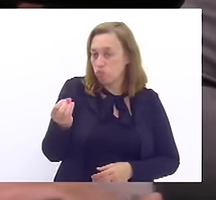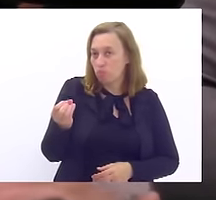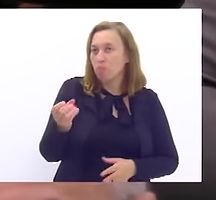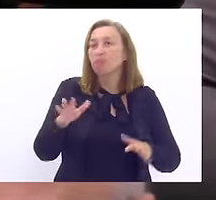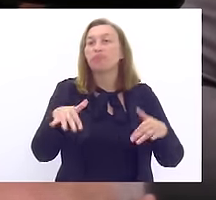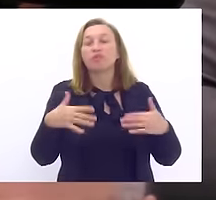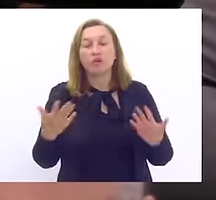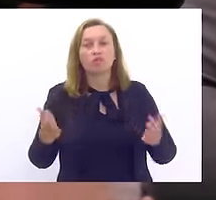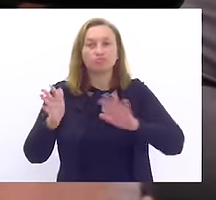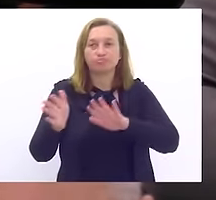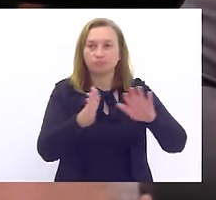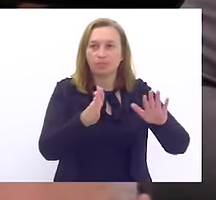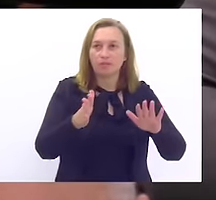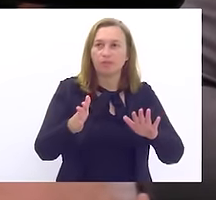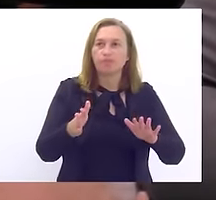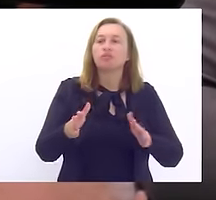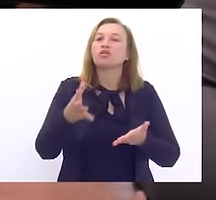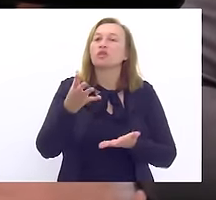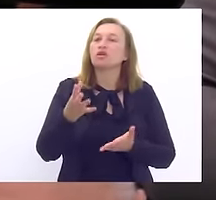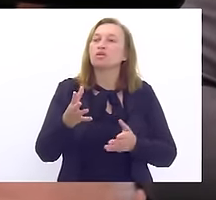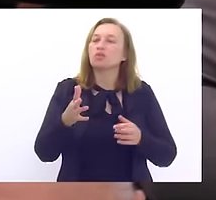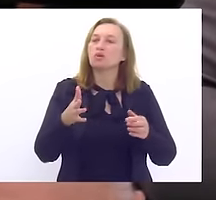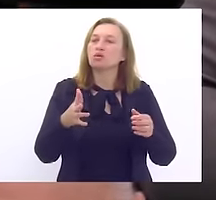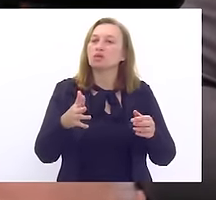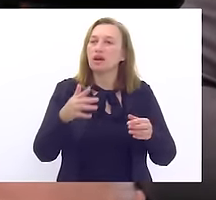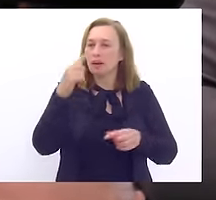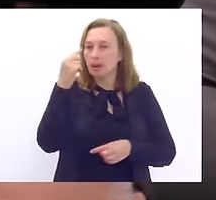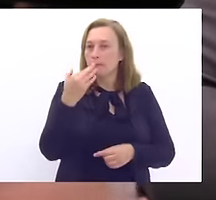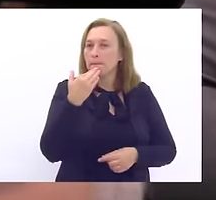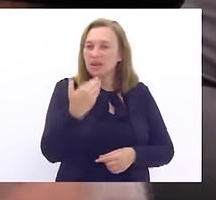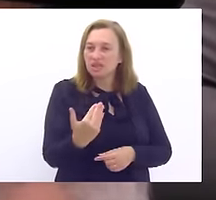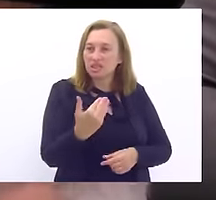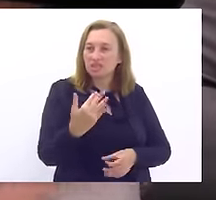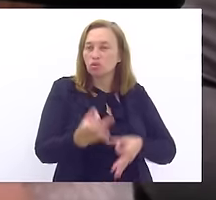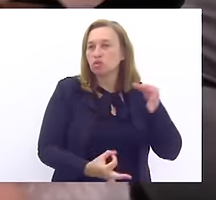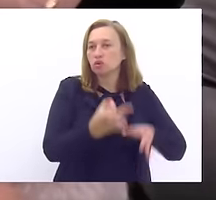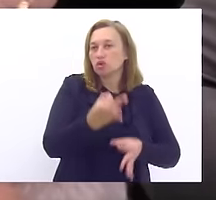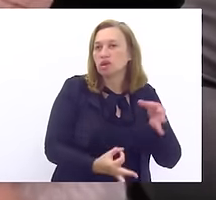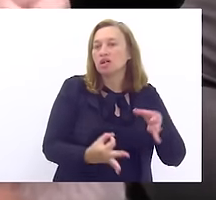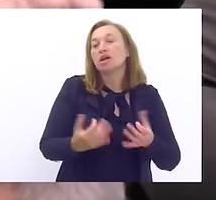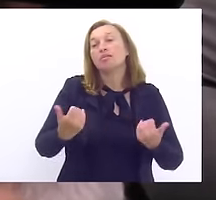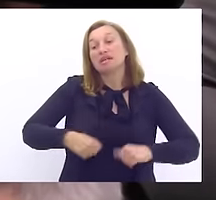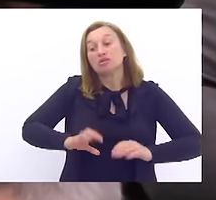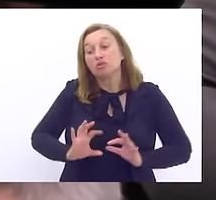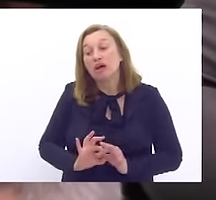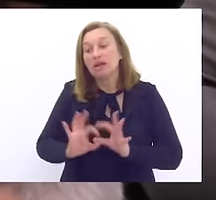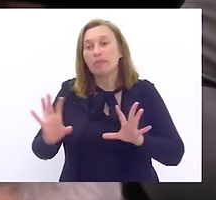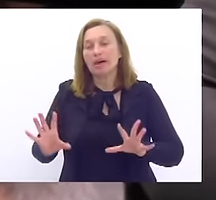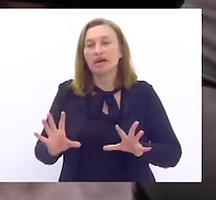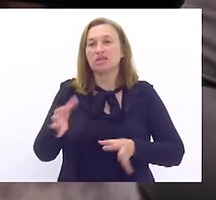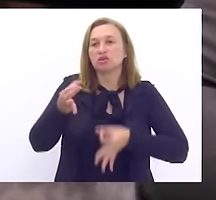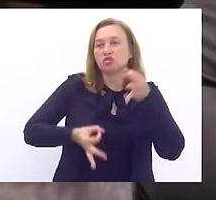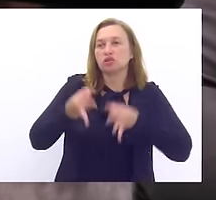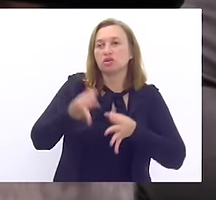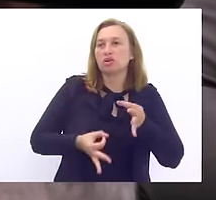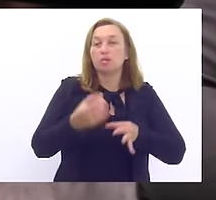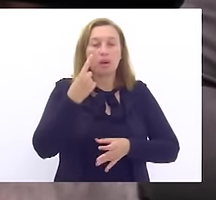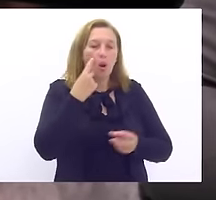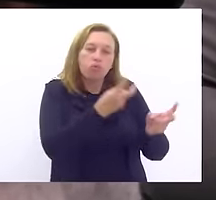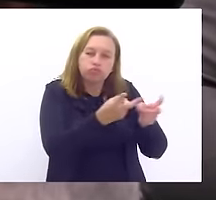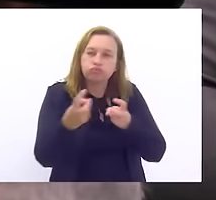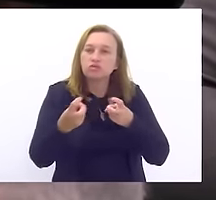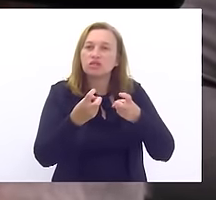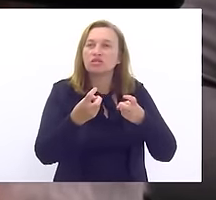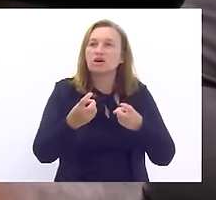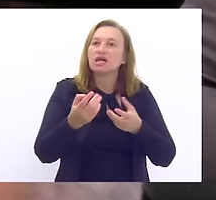uma afirmação a restrição judicial nós dependemos da autorização judicial para levantar aquele gravame isso